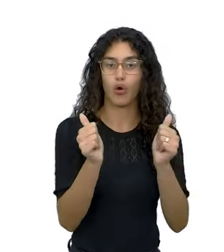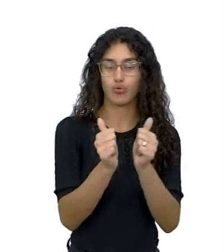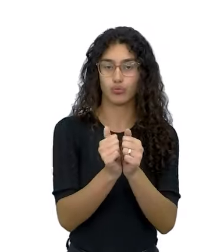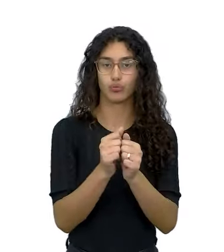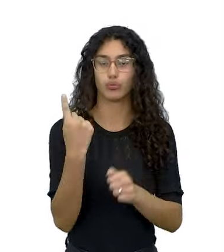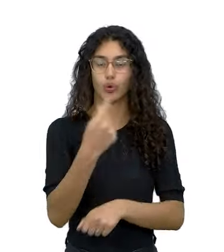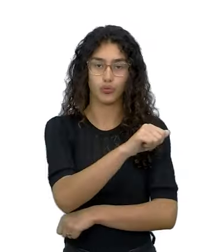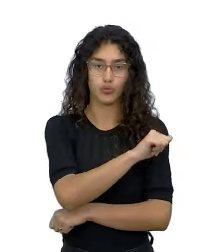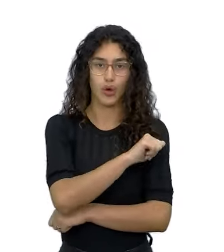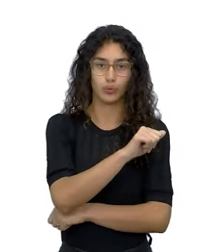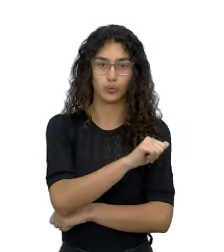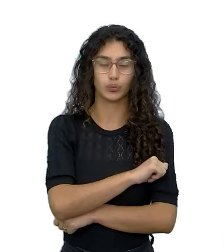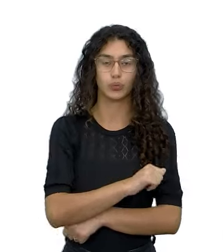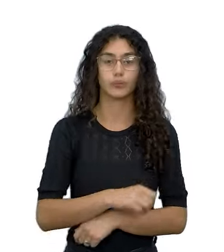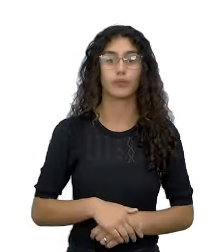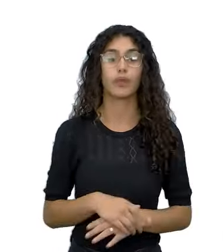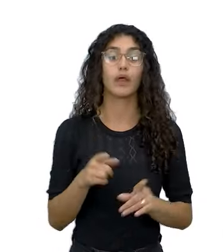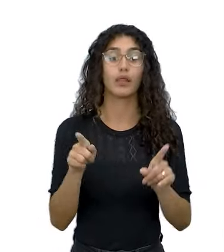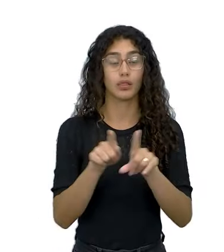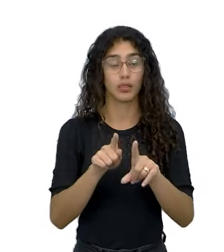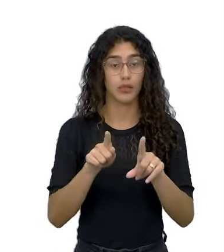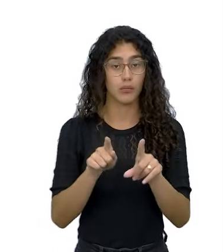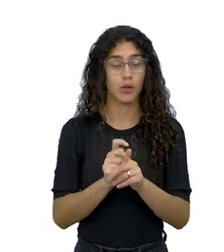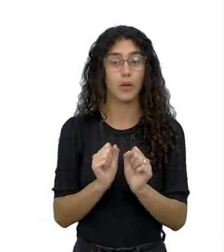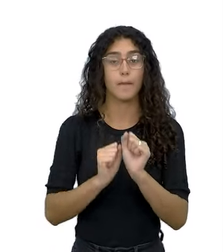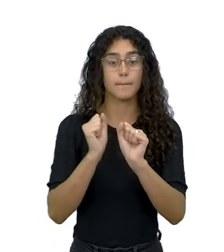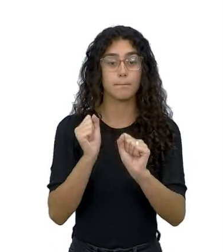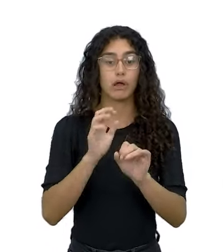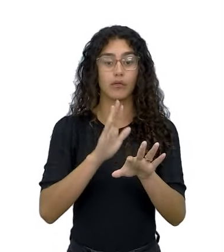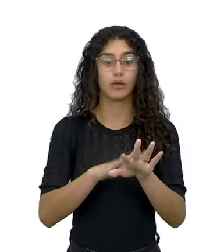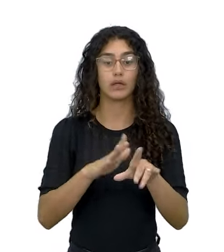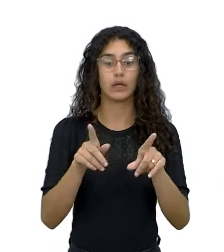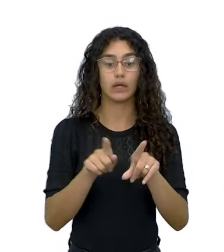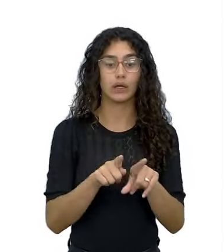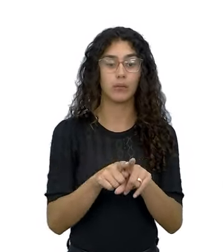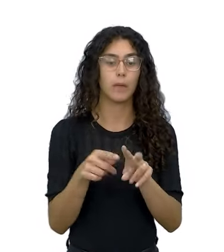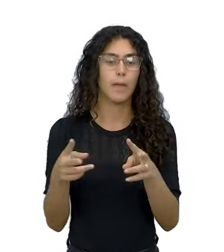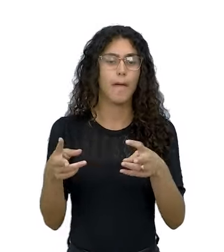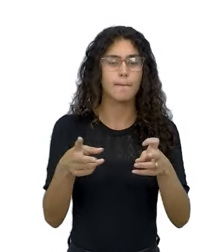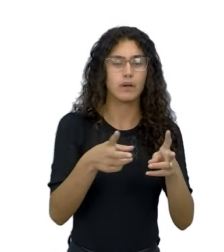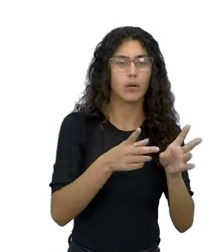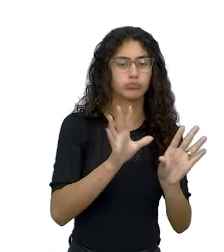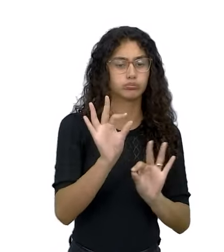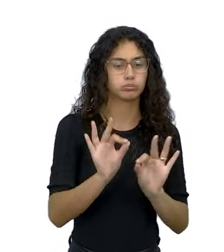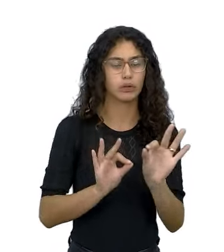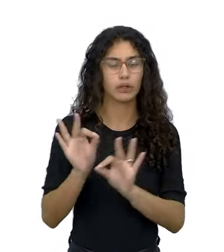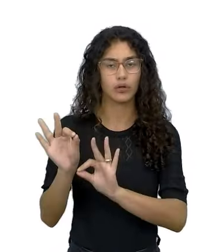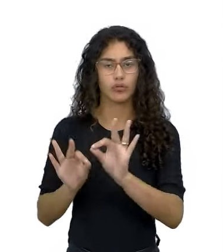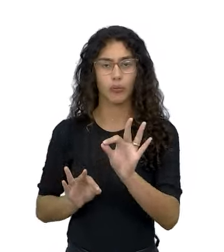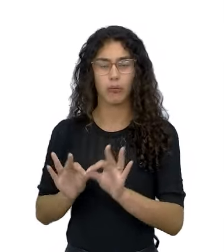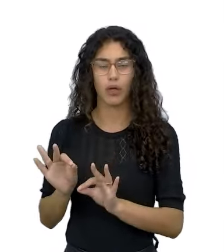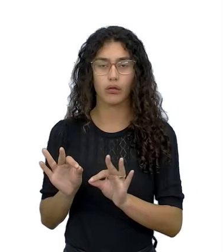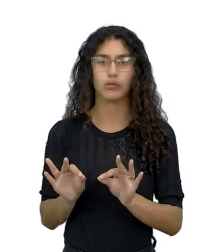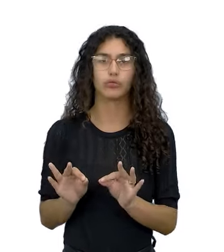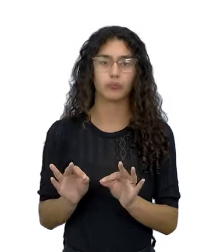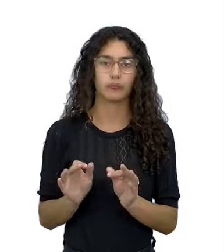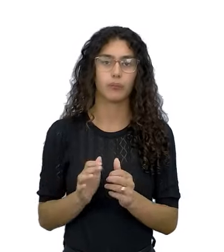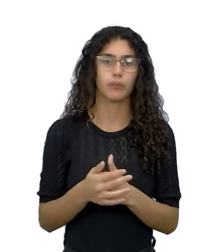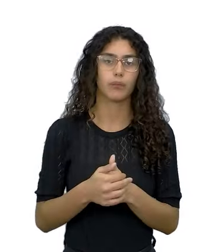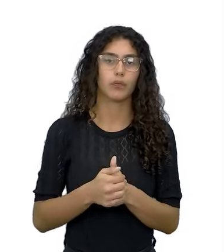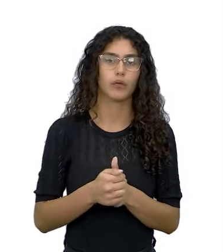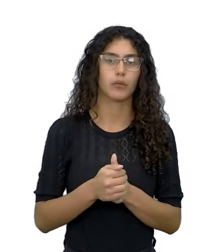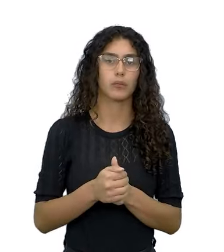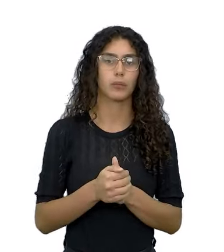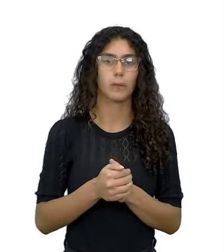nossos estudantes, tá? E aí, então, a gente faz uma reflexão no planejamento, né, com foco nessa produção